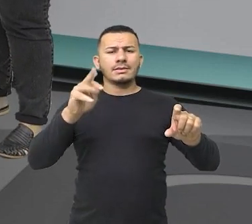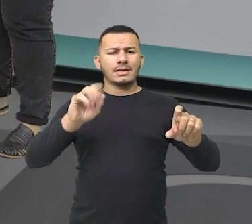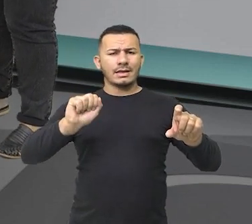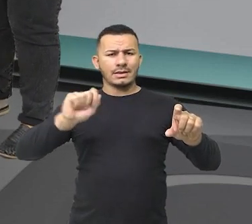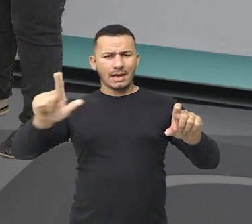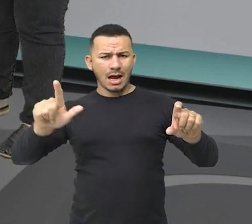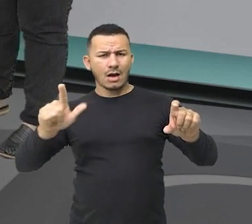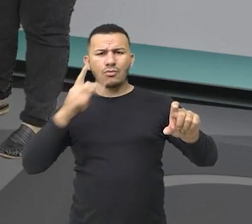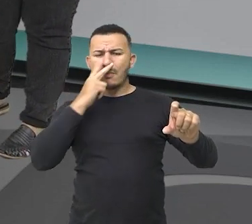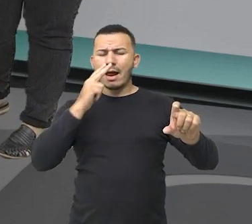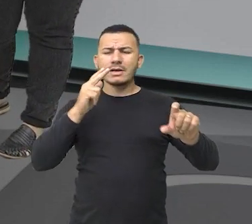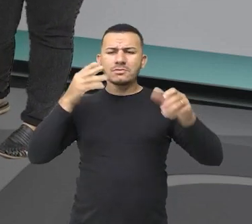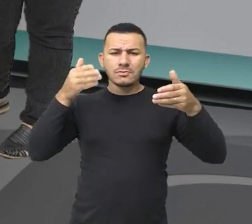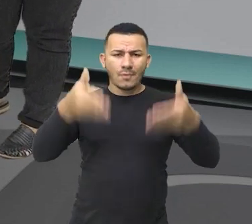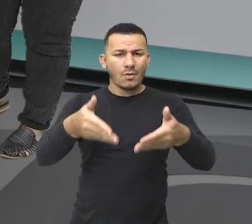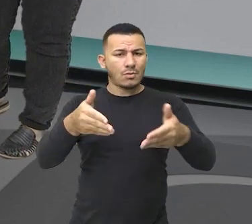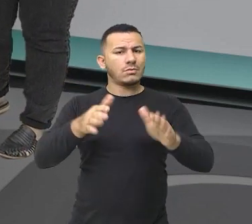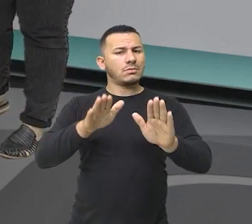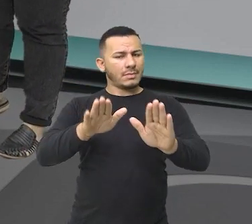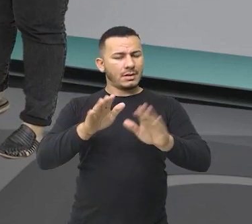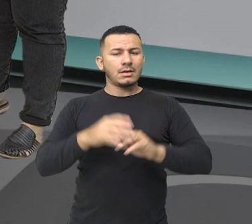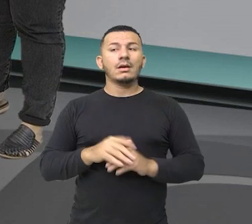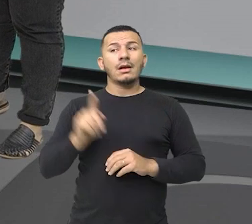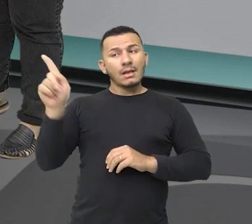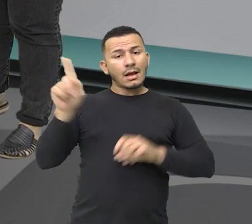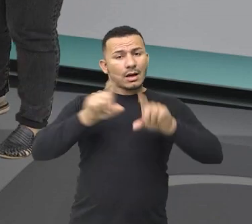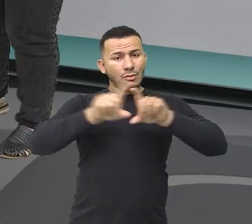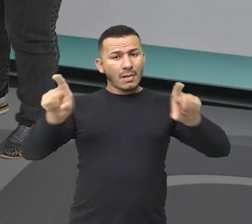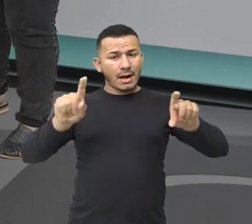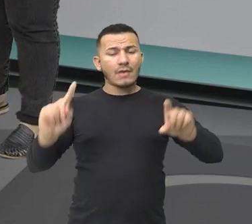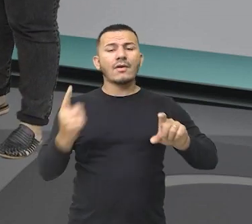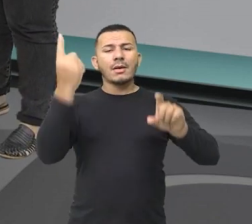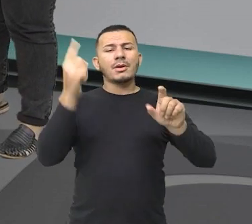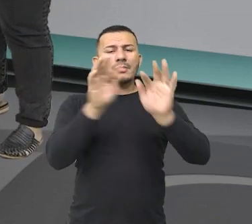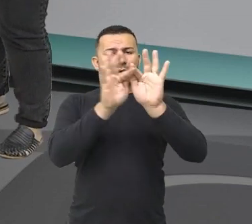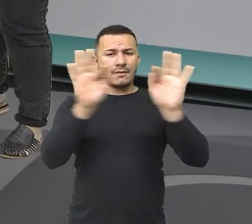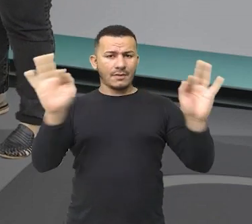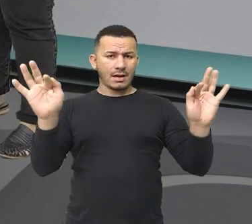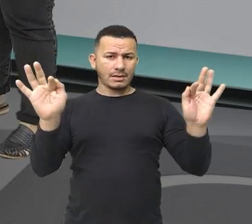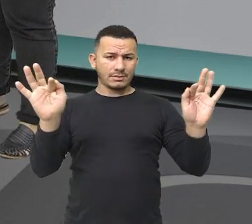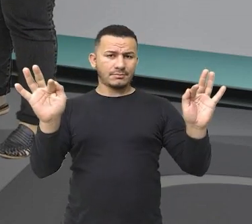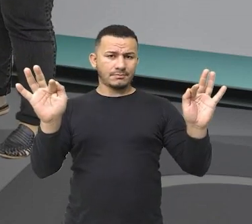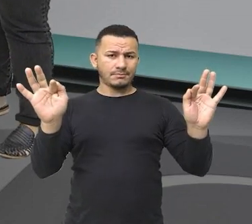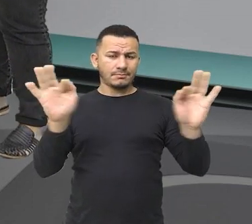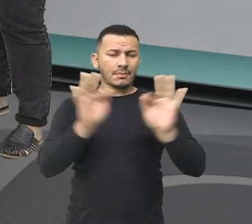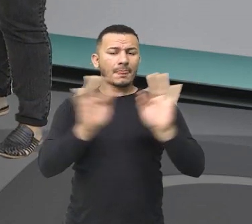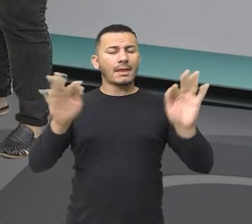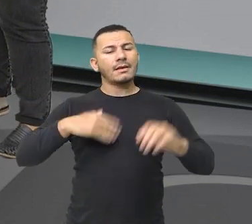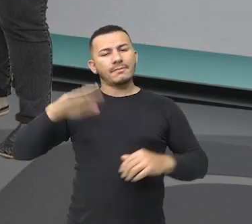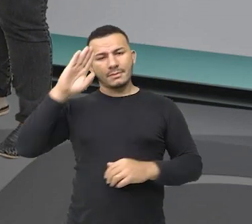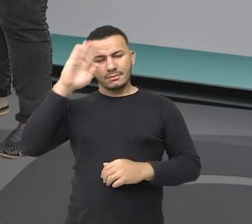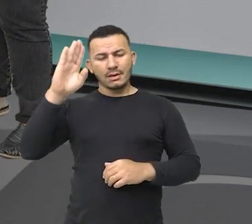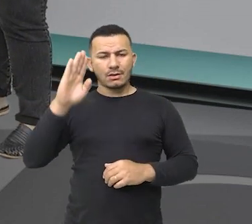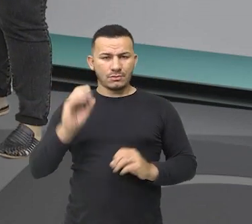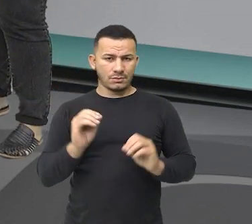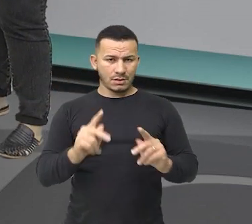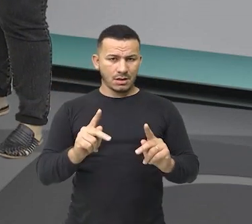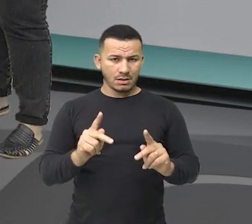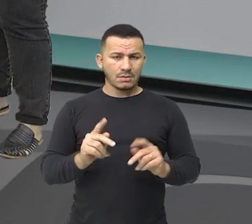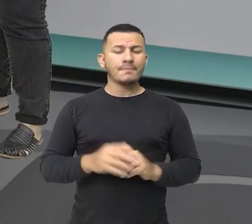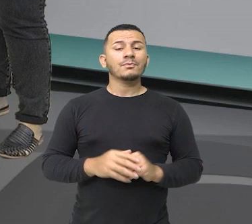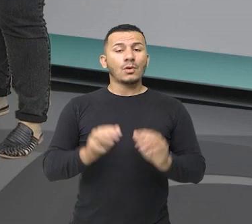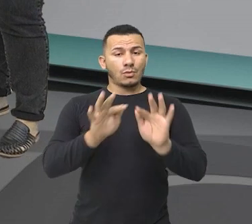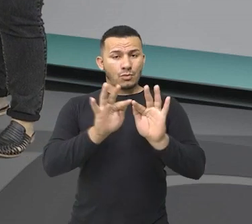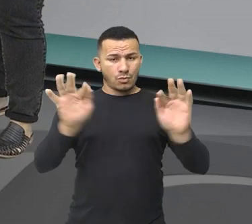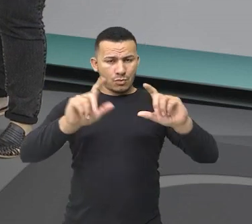centro, mas a gente mostrou no parágrafo que ela é a primeira que aparece, ela é a central, ela é a principal, tá bom? Então, naquele parágrafo,